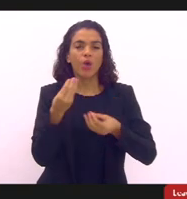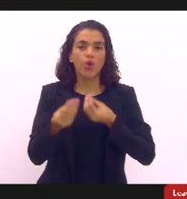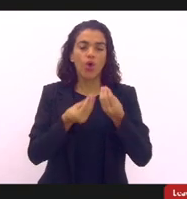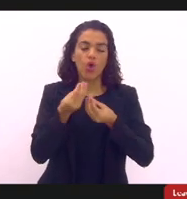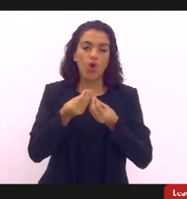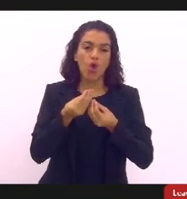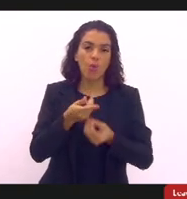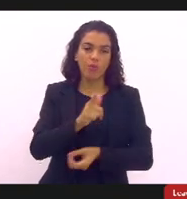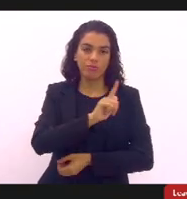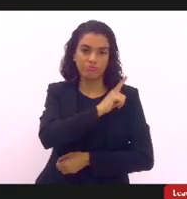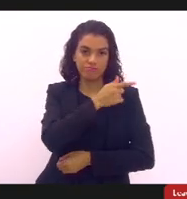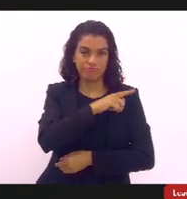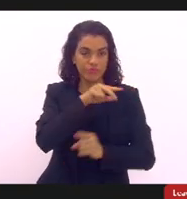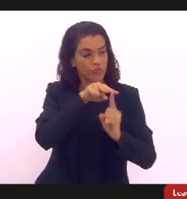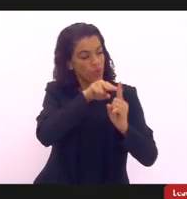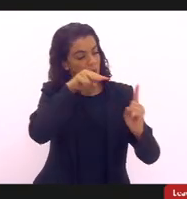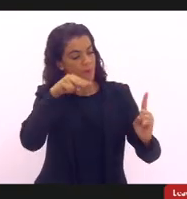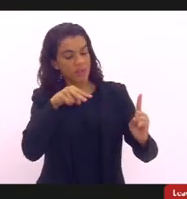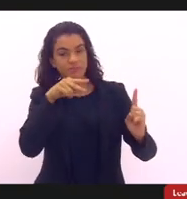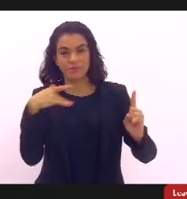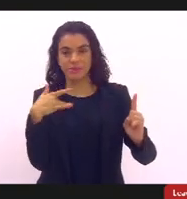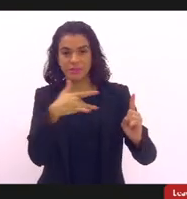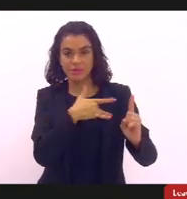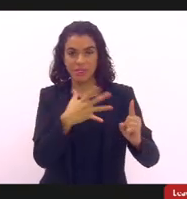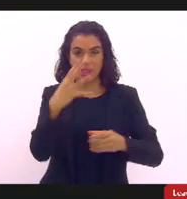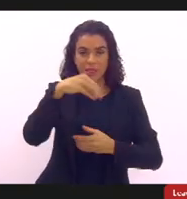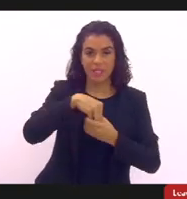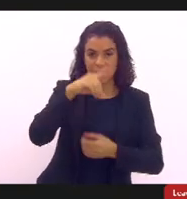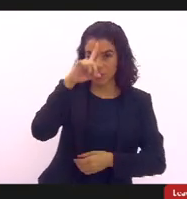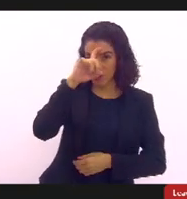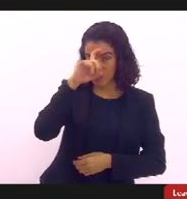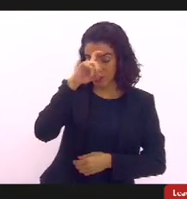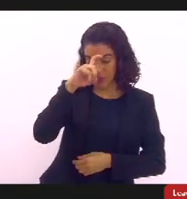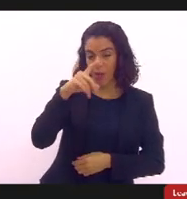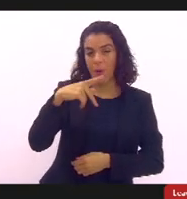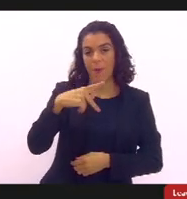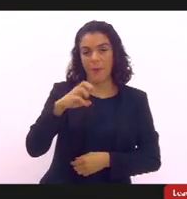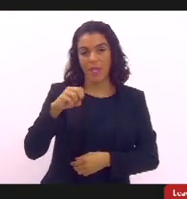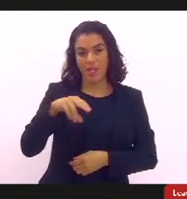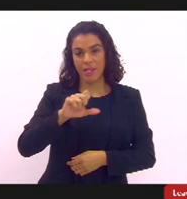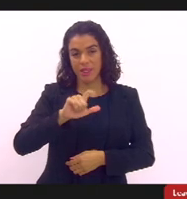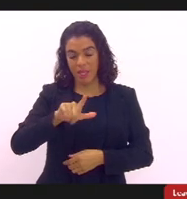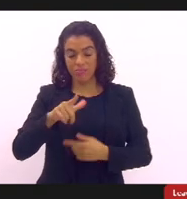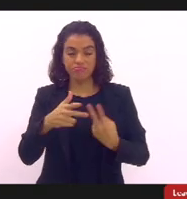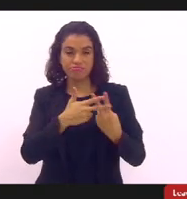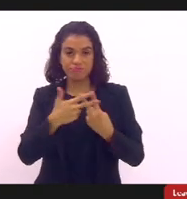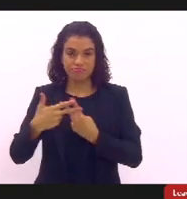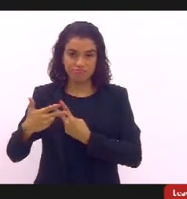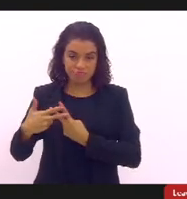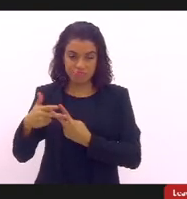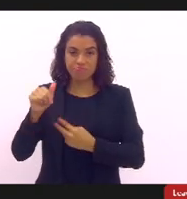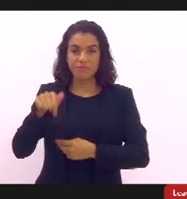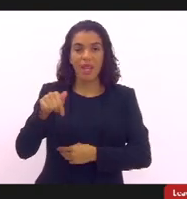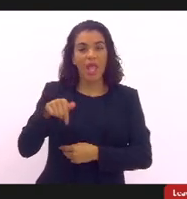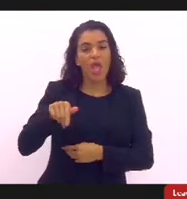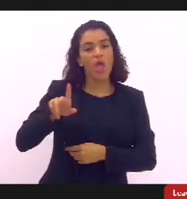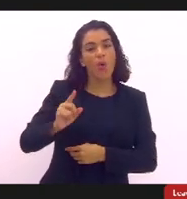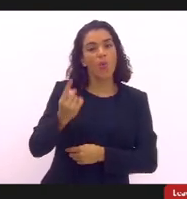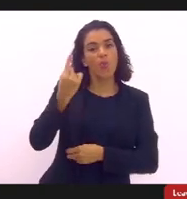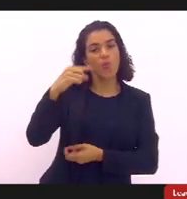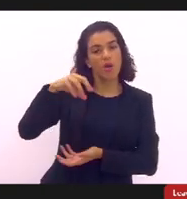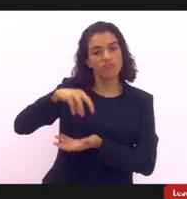gestão com um olhar mais da saúde para dentro do sanatório penal. Porque, até então, o sanatório penal ela é uma